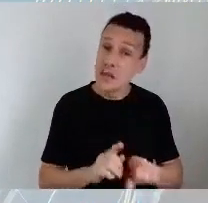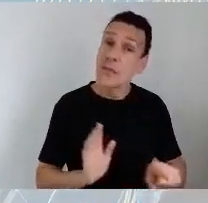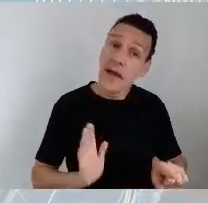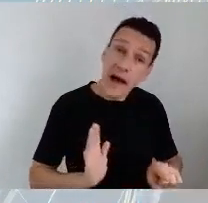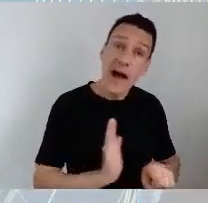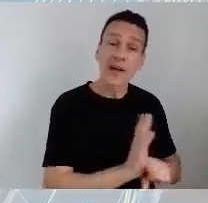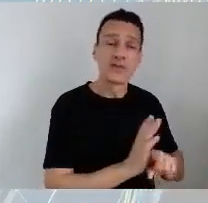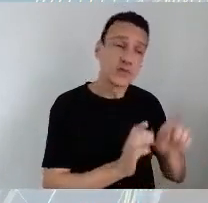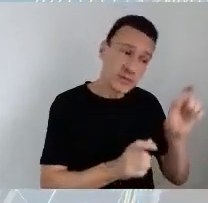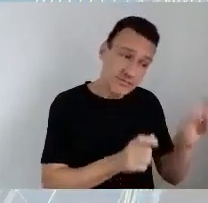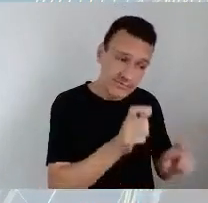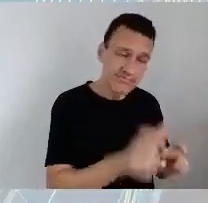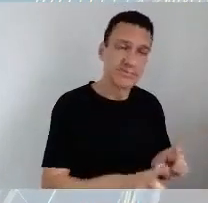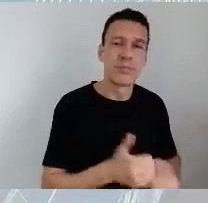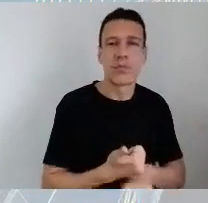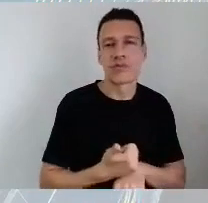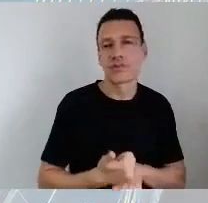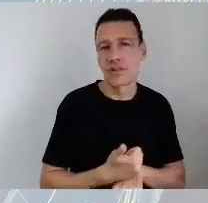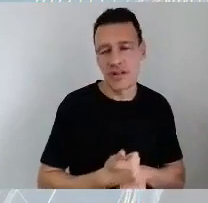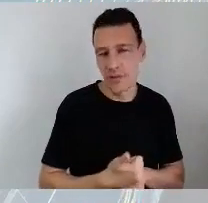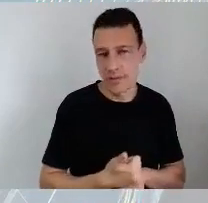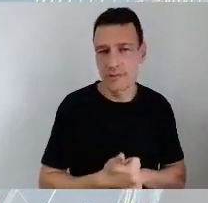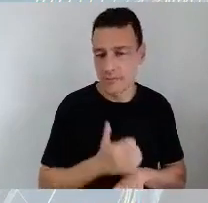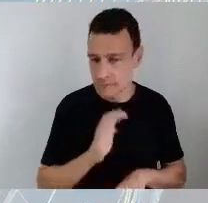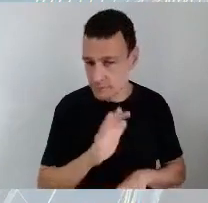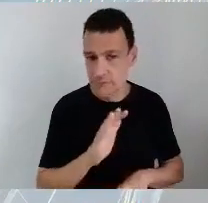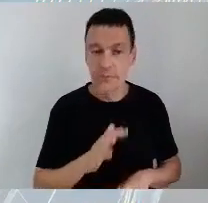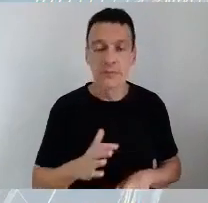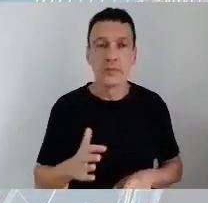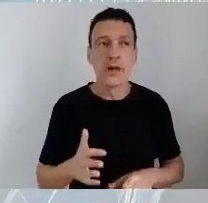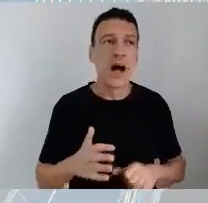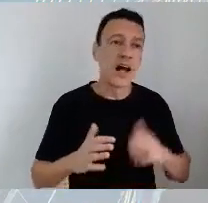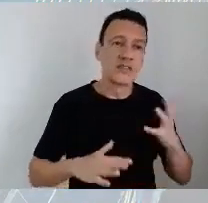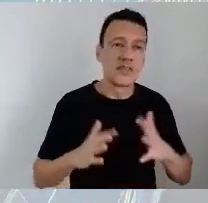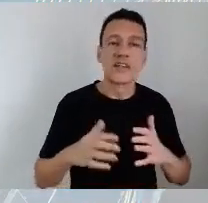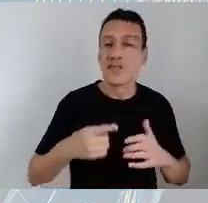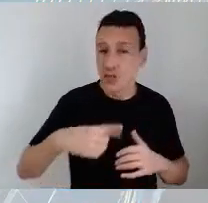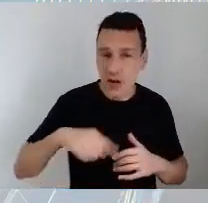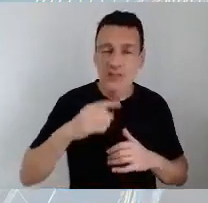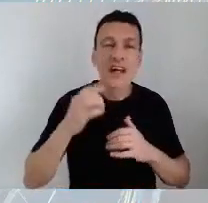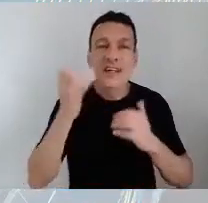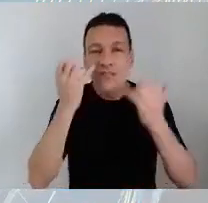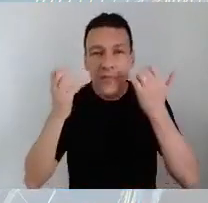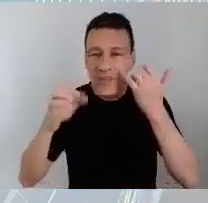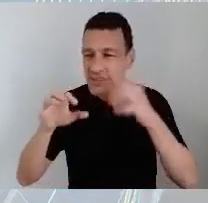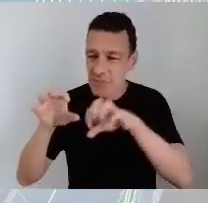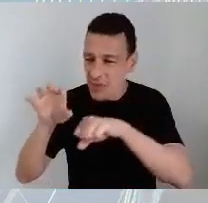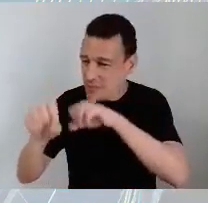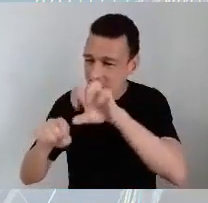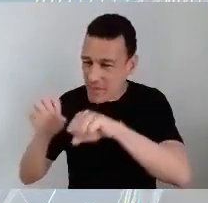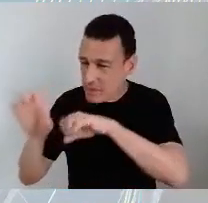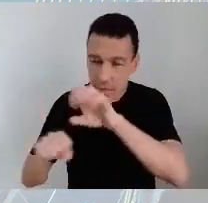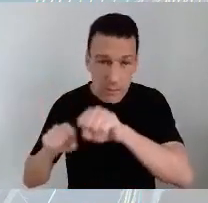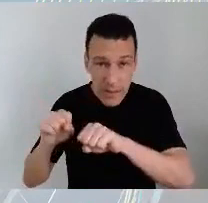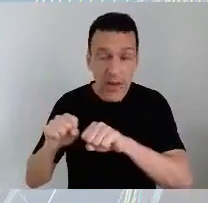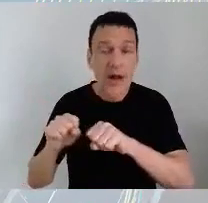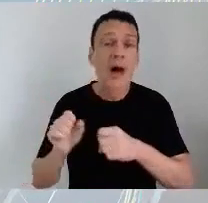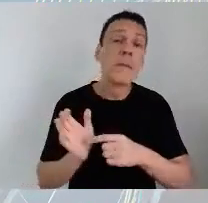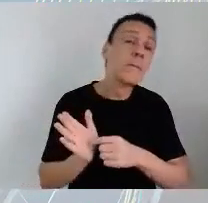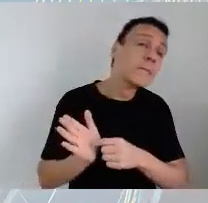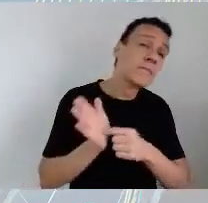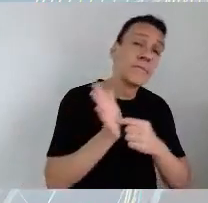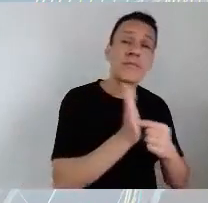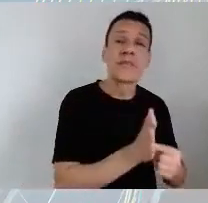também reforçar que, às vezes, a gente vai atrás de dados e a gente não traz dados que seriam as hipóteses que a